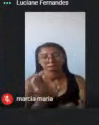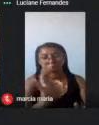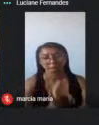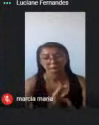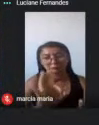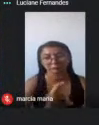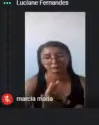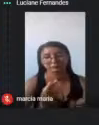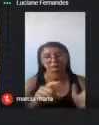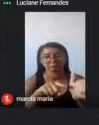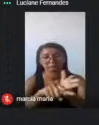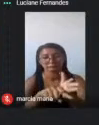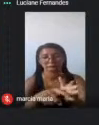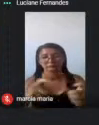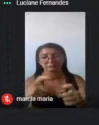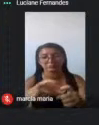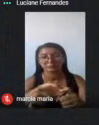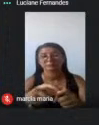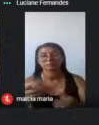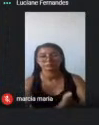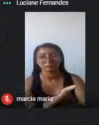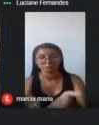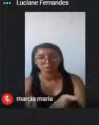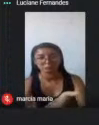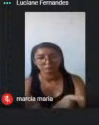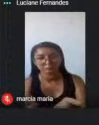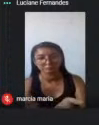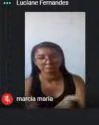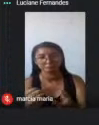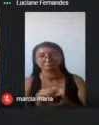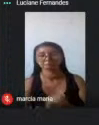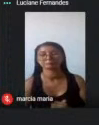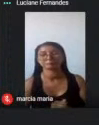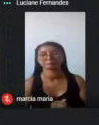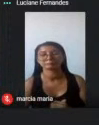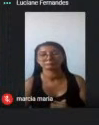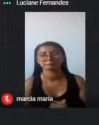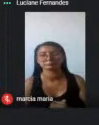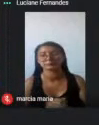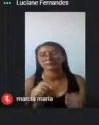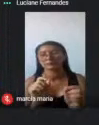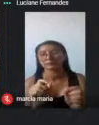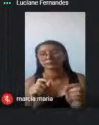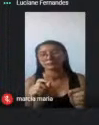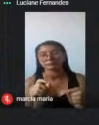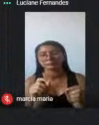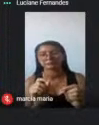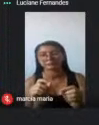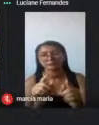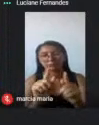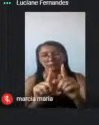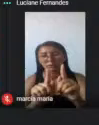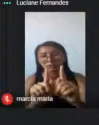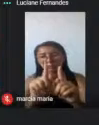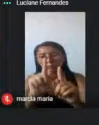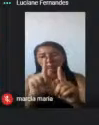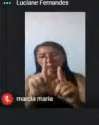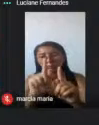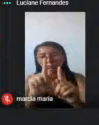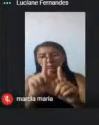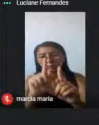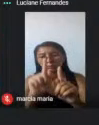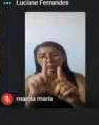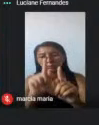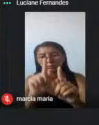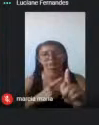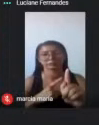é, né? O que a gente está falando, na verdade, é uma queda de acesso por conta da pandemia, e eu acho que isso é preocupante. Só lembrar